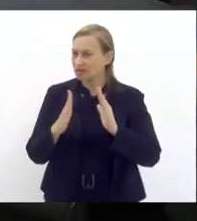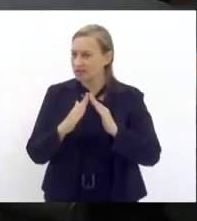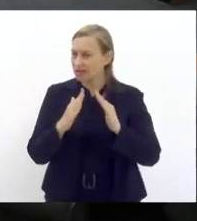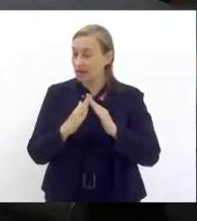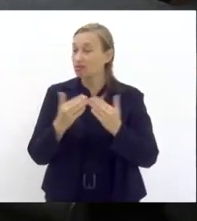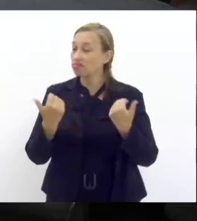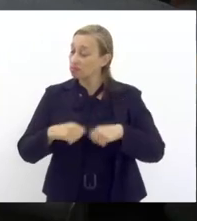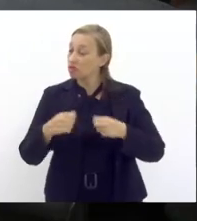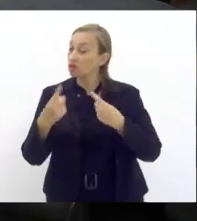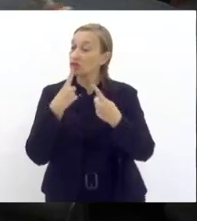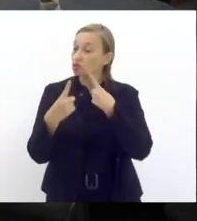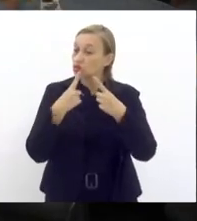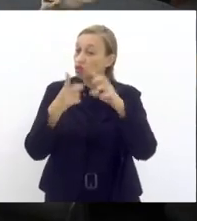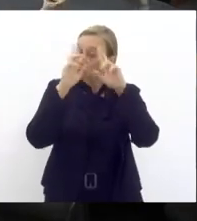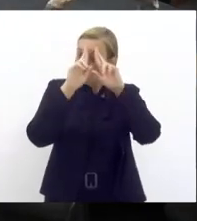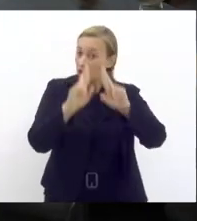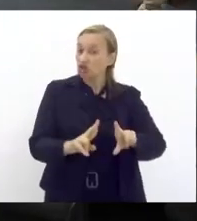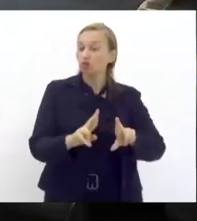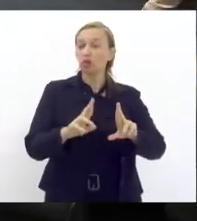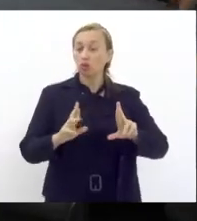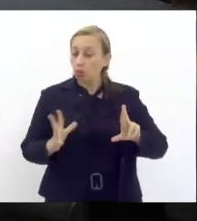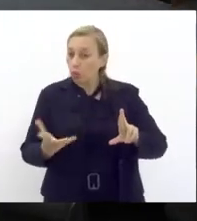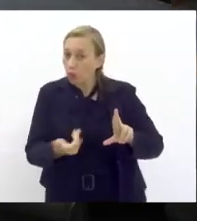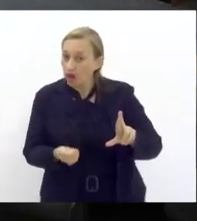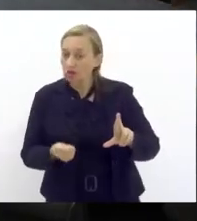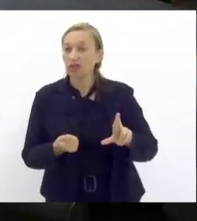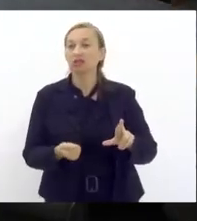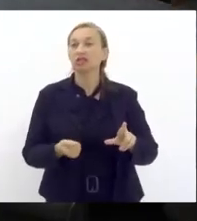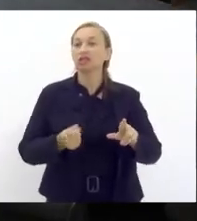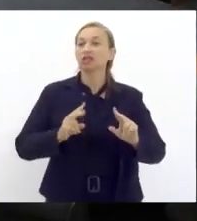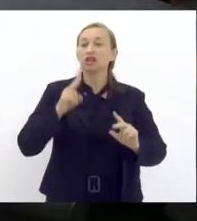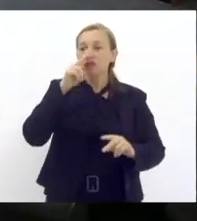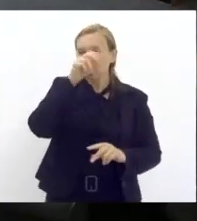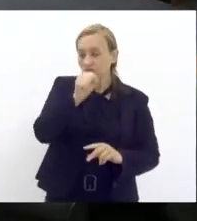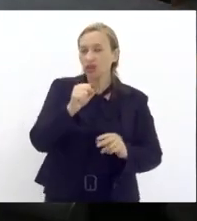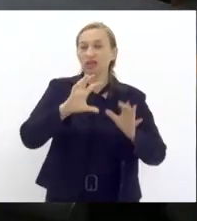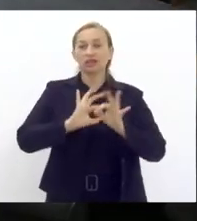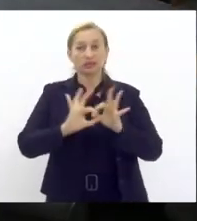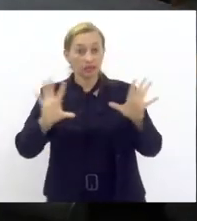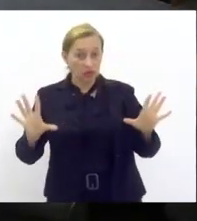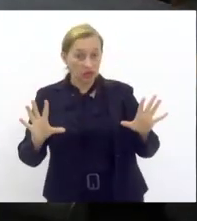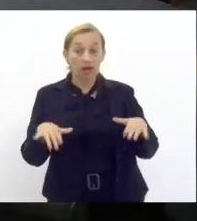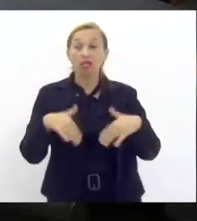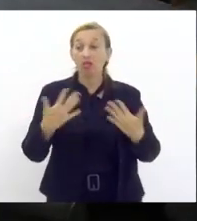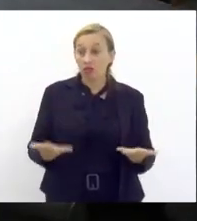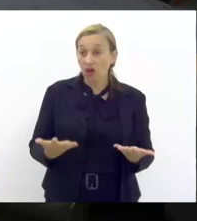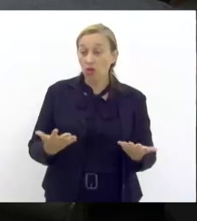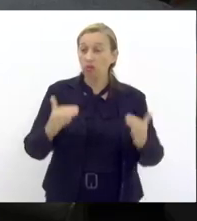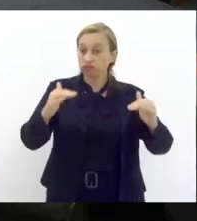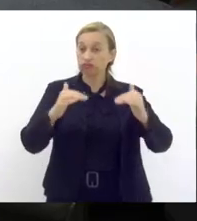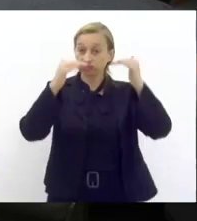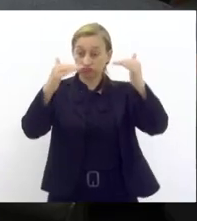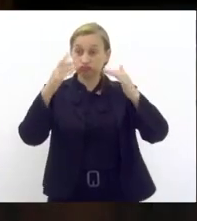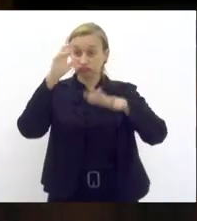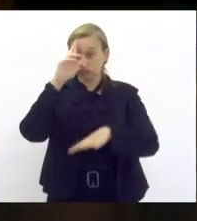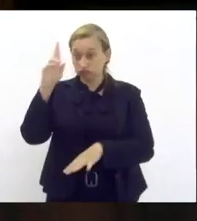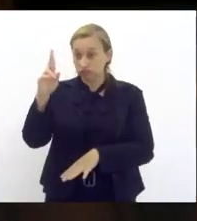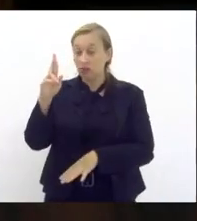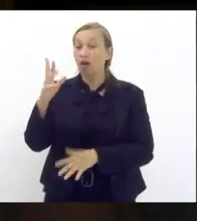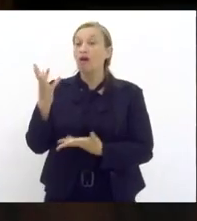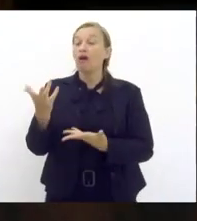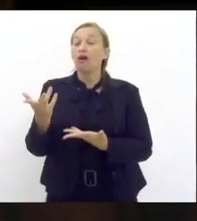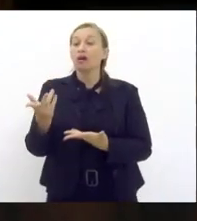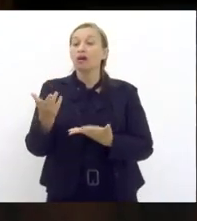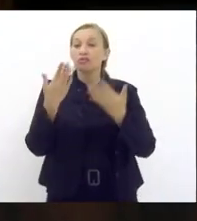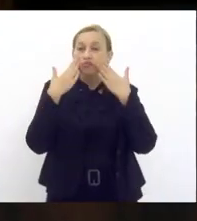ser discutida com respeito, com qualidade e fortalecendo a democracia. Então, Vossa Excelência, quando apresenta essa